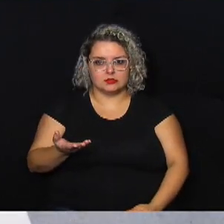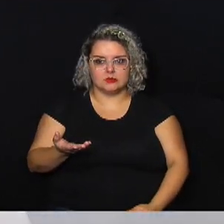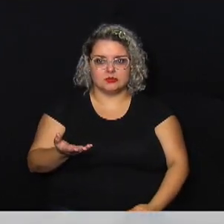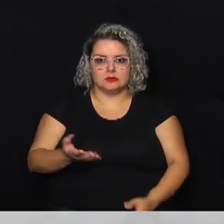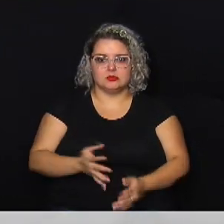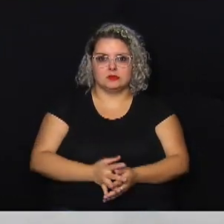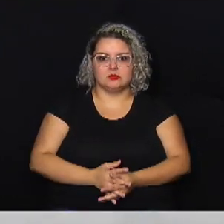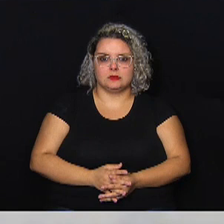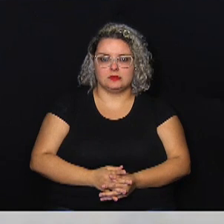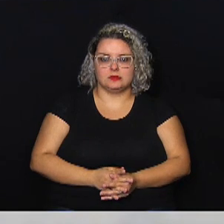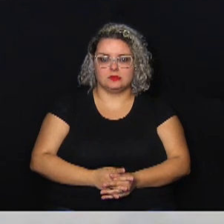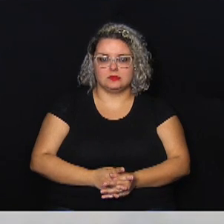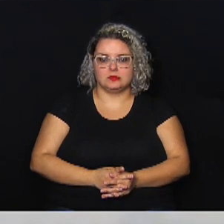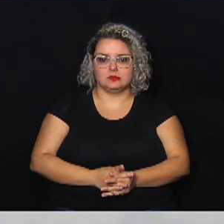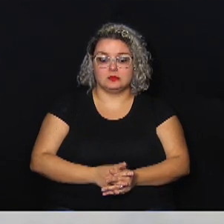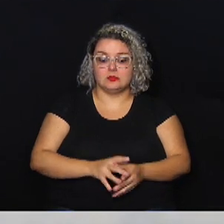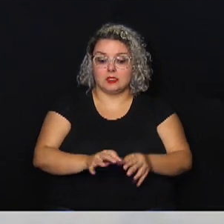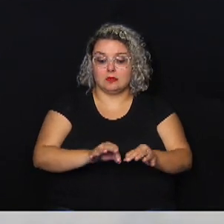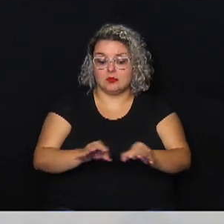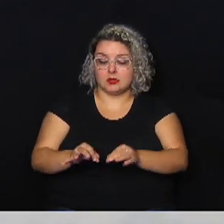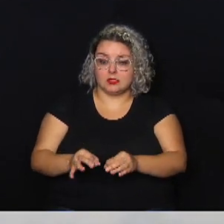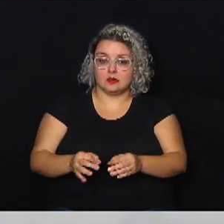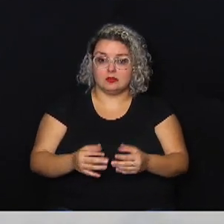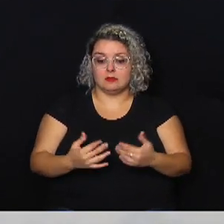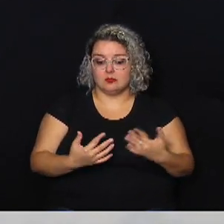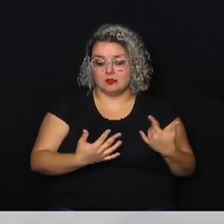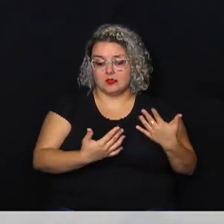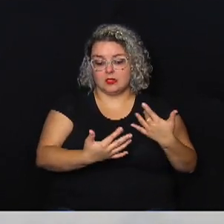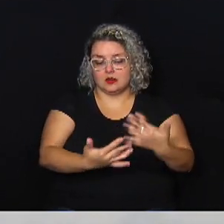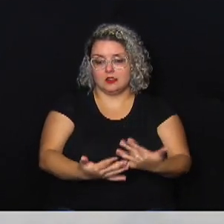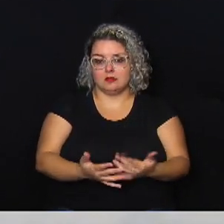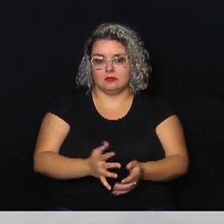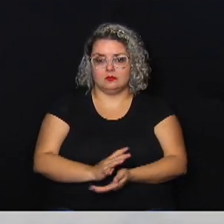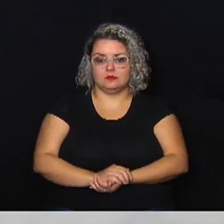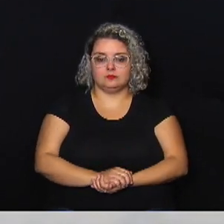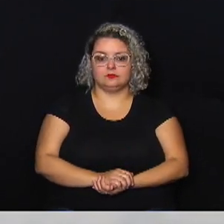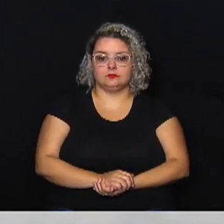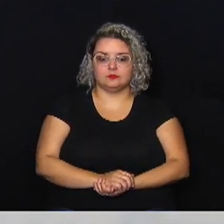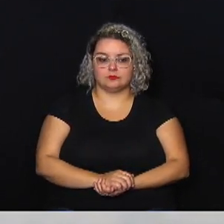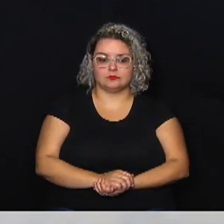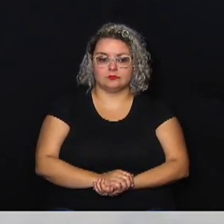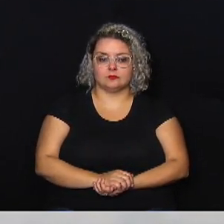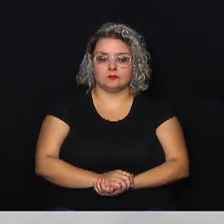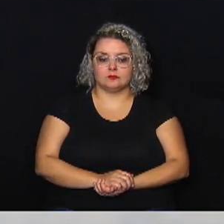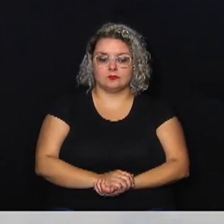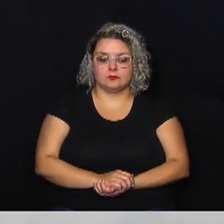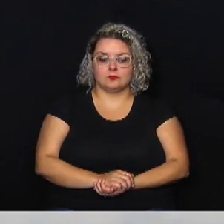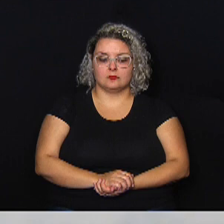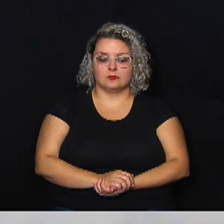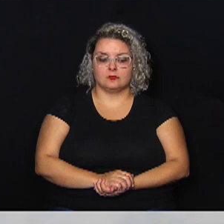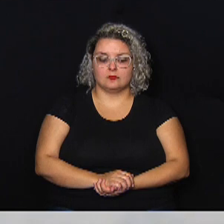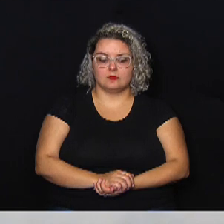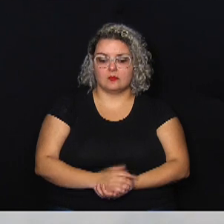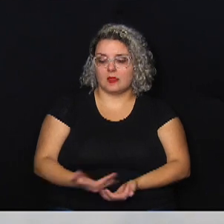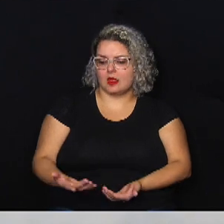Para planejar ao longo da sua vida. Você falou sobre números. Não precisa só saber